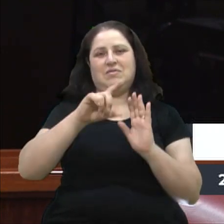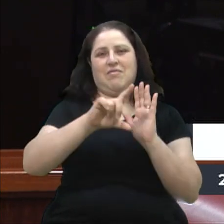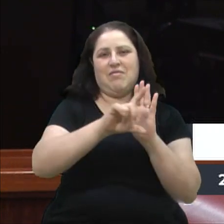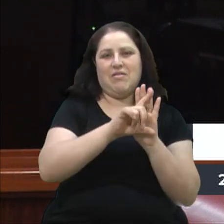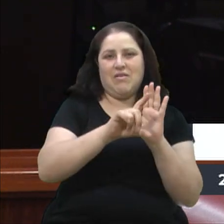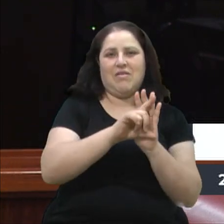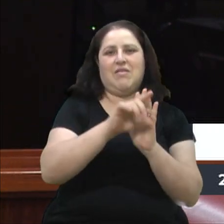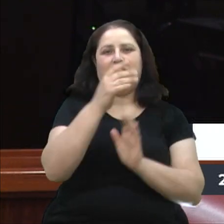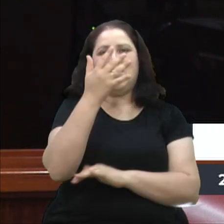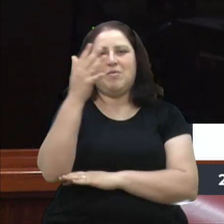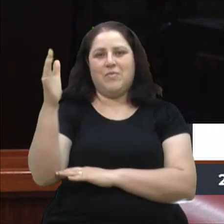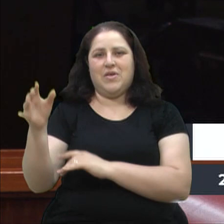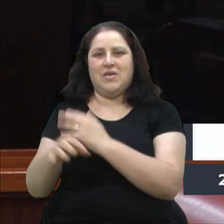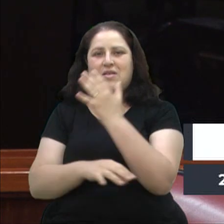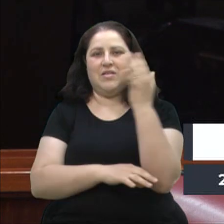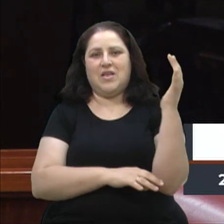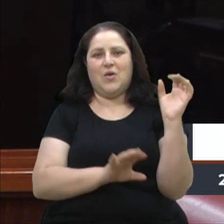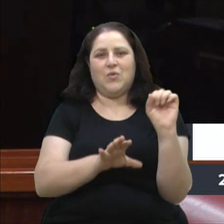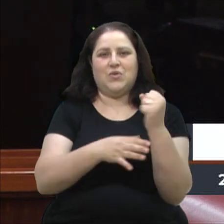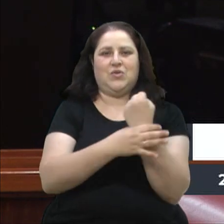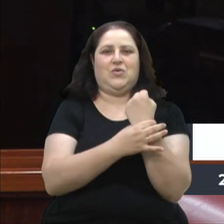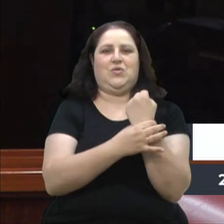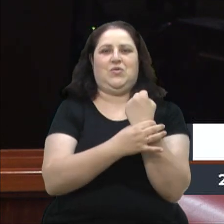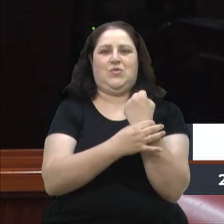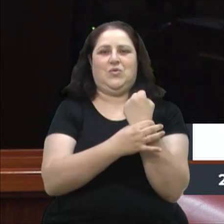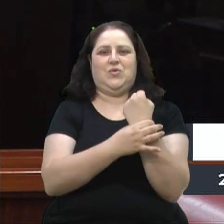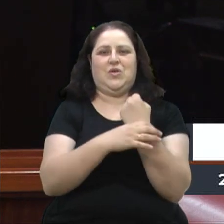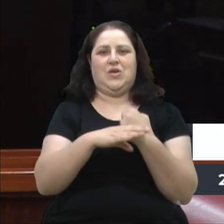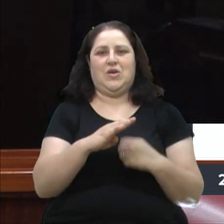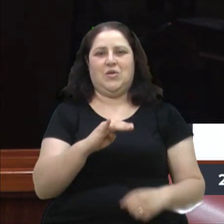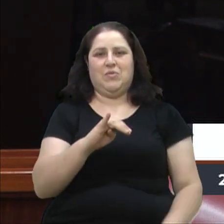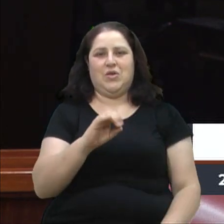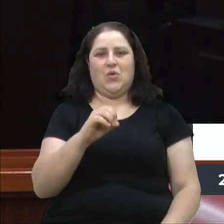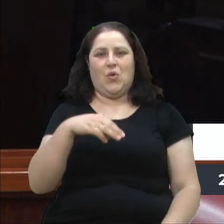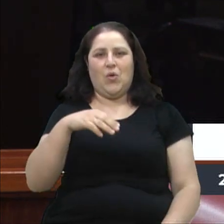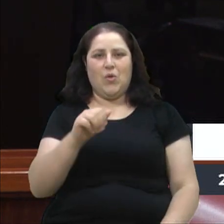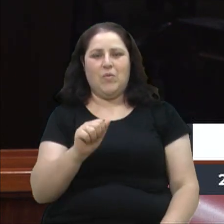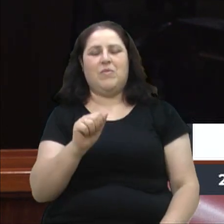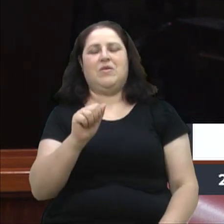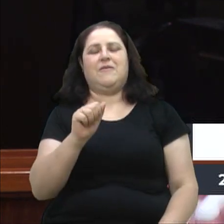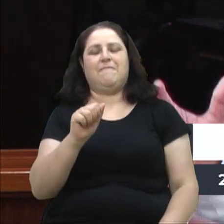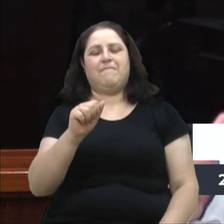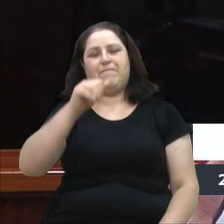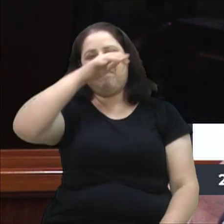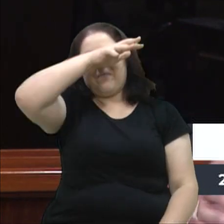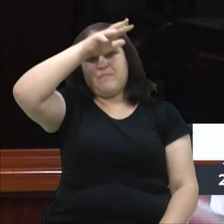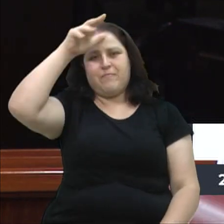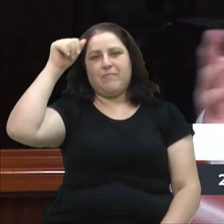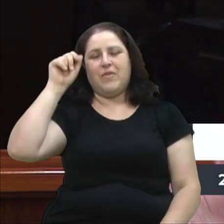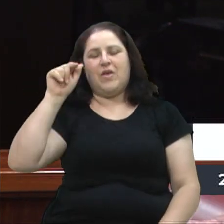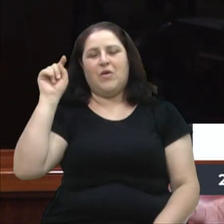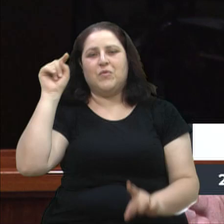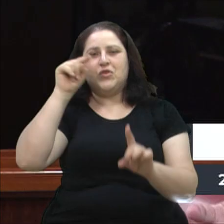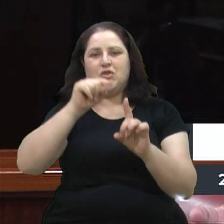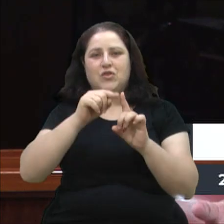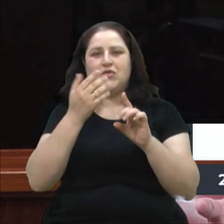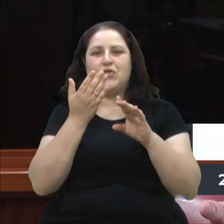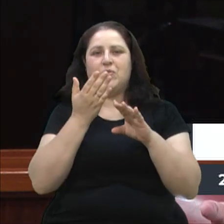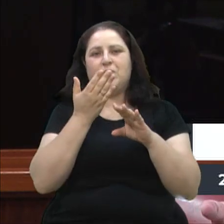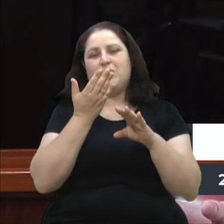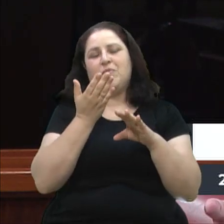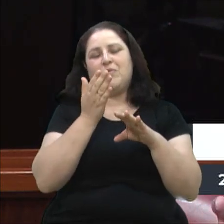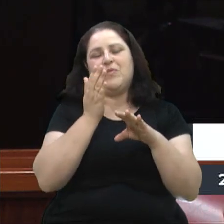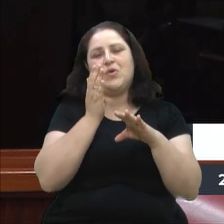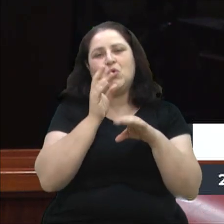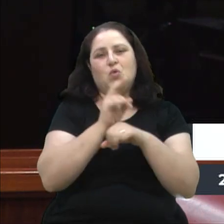ambientais que resguardem o bioma amazônico para o bem não só dos demais biomas do